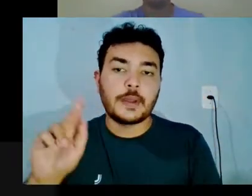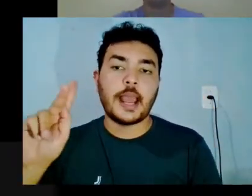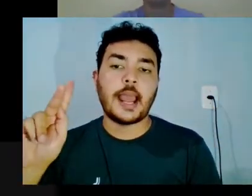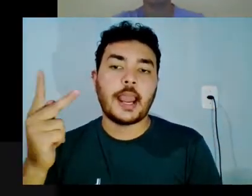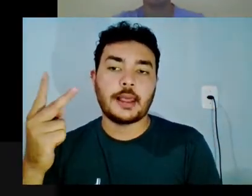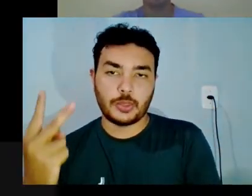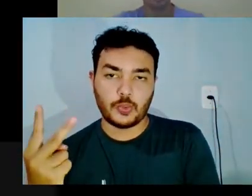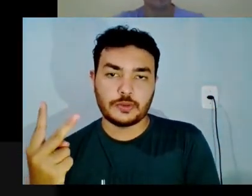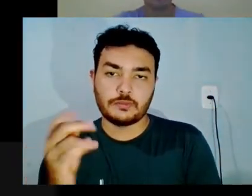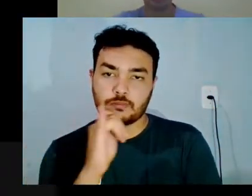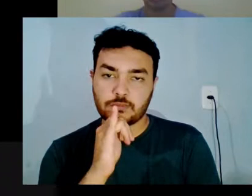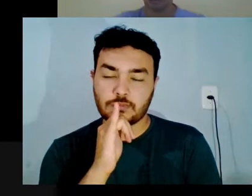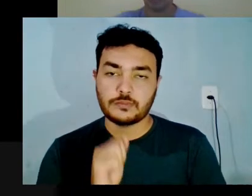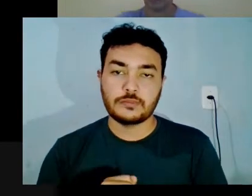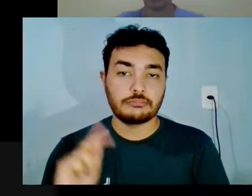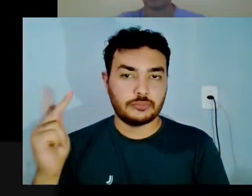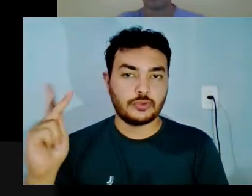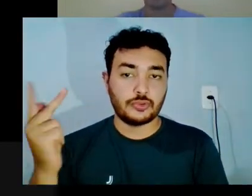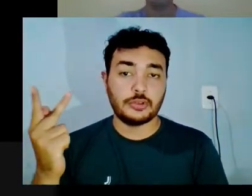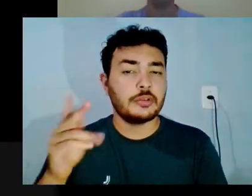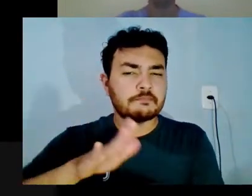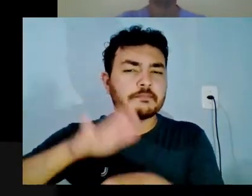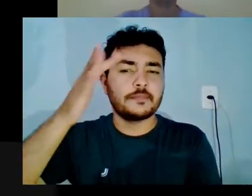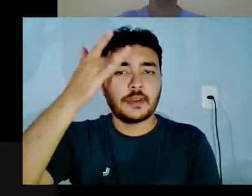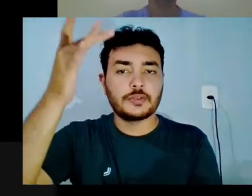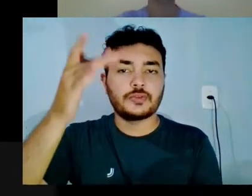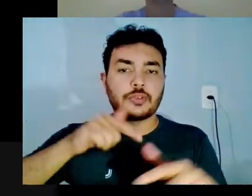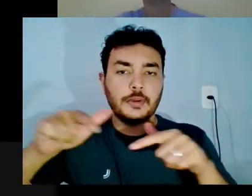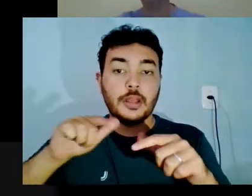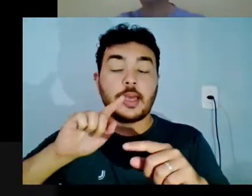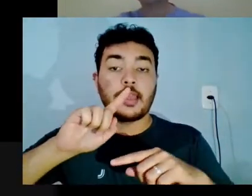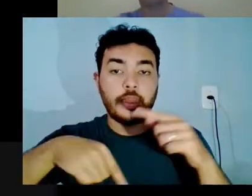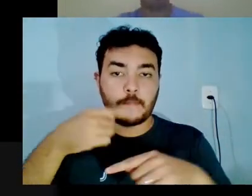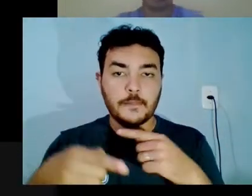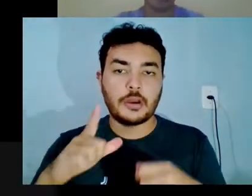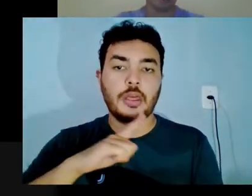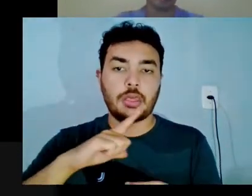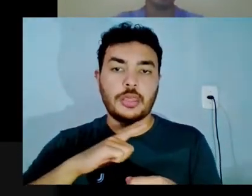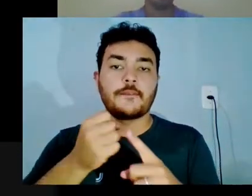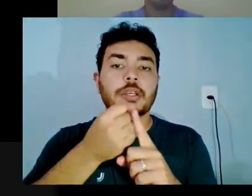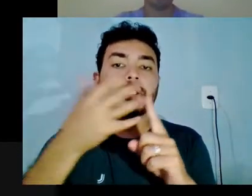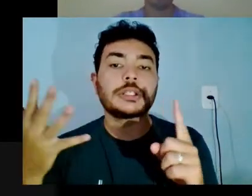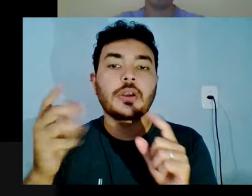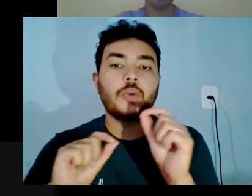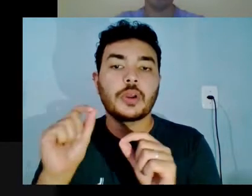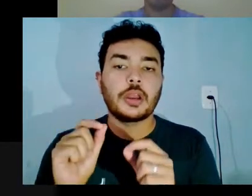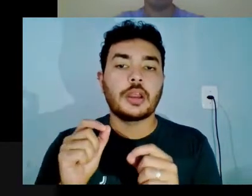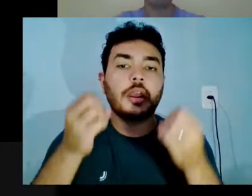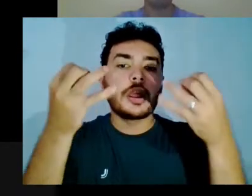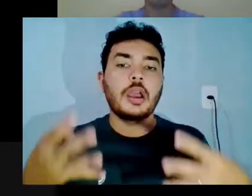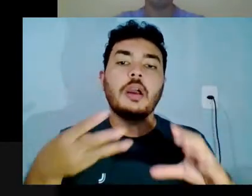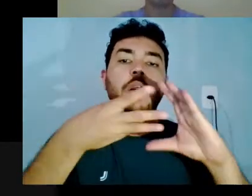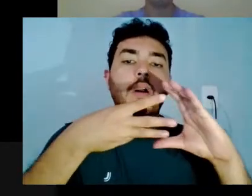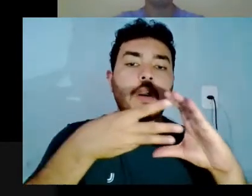hidrogênio, mais fácil de se trabalhar dessa forma, e depois houve a extensão para a explicação de moléculas,